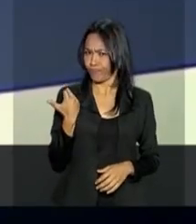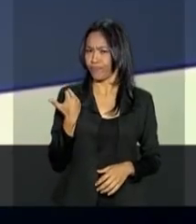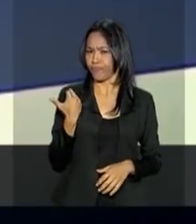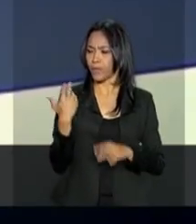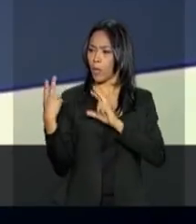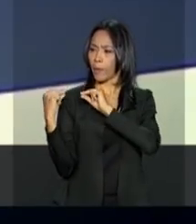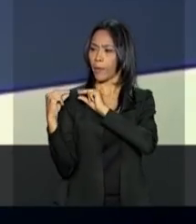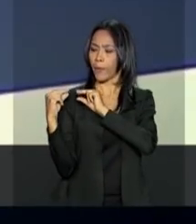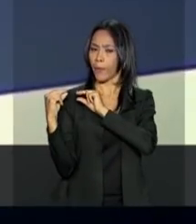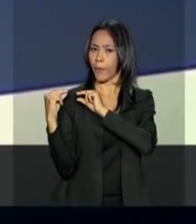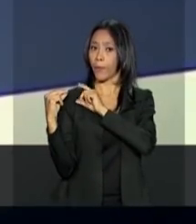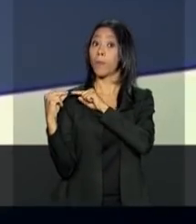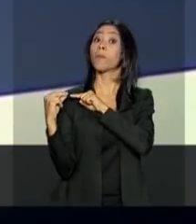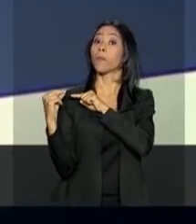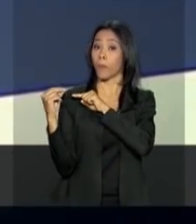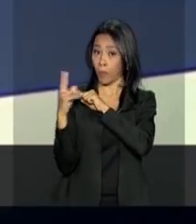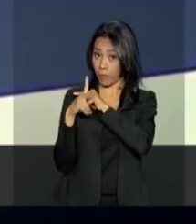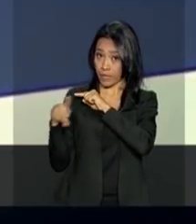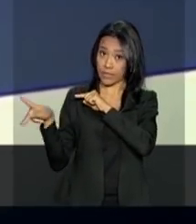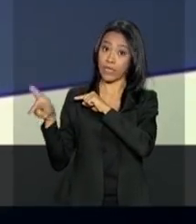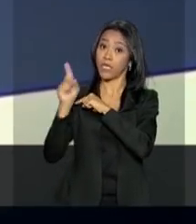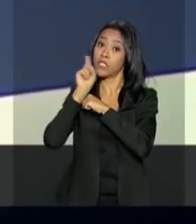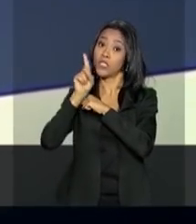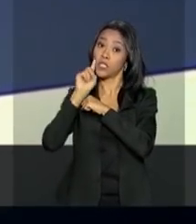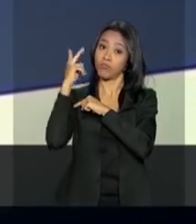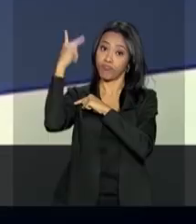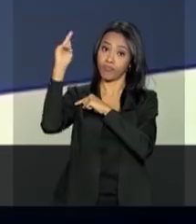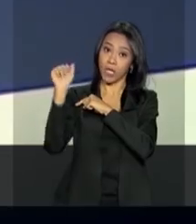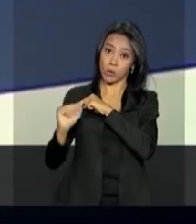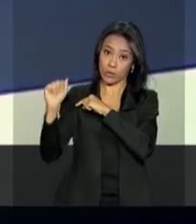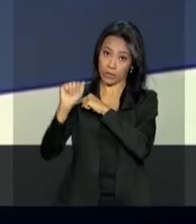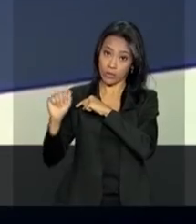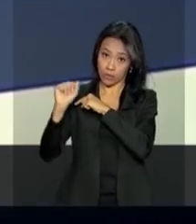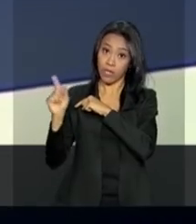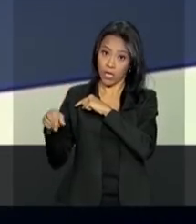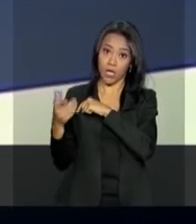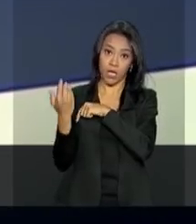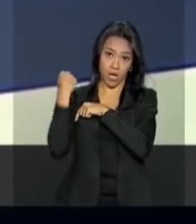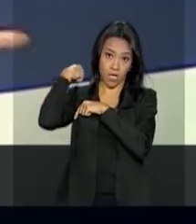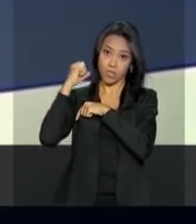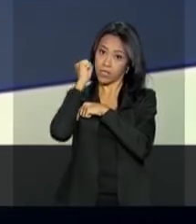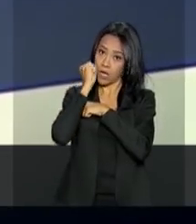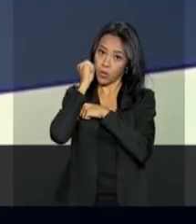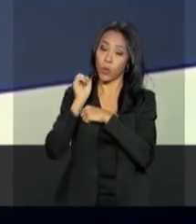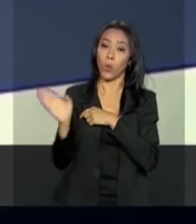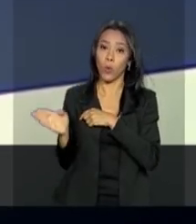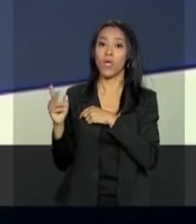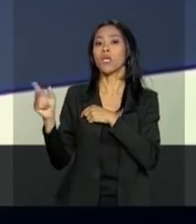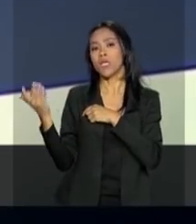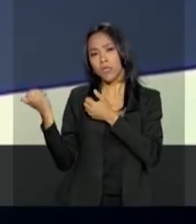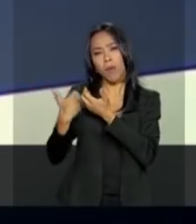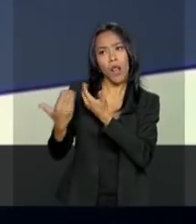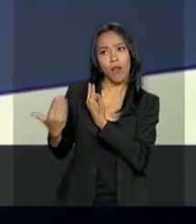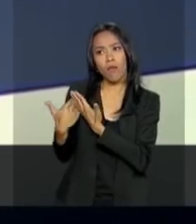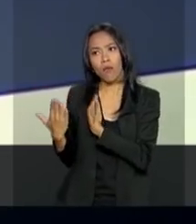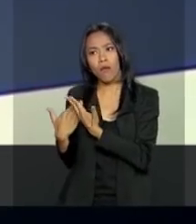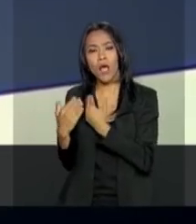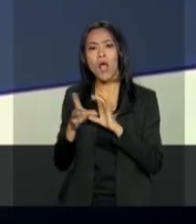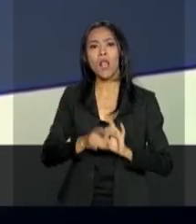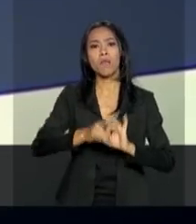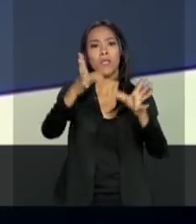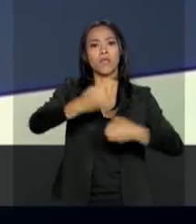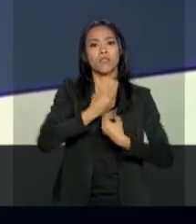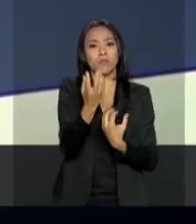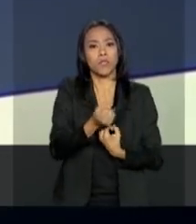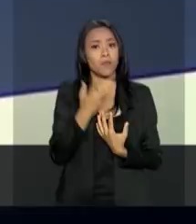conversava com o presidente norte americano ea associação que foi senador e nós comentávamos que a liberdade de imprensa aqui é tal